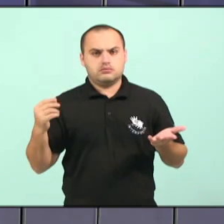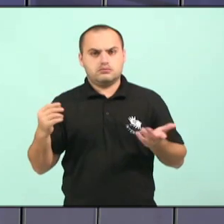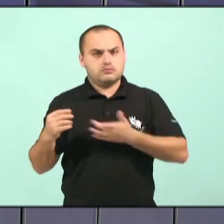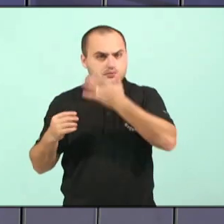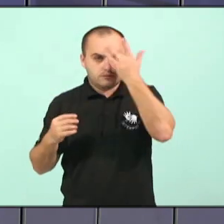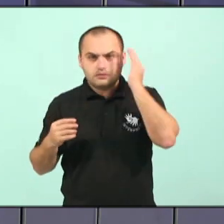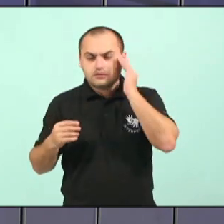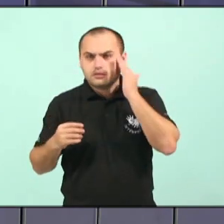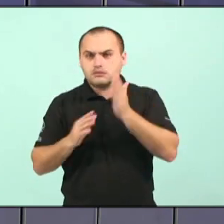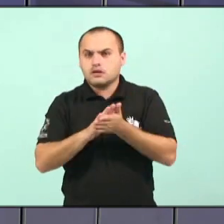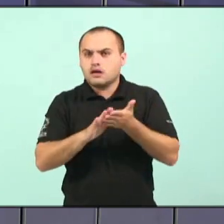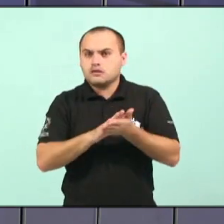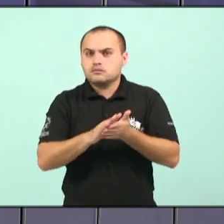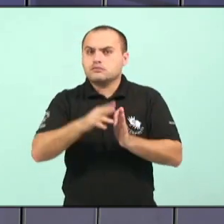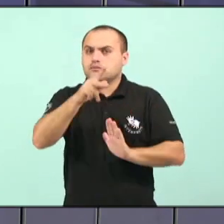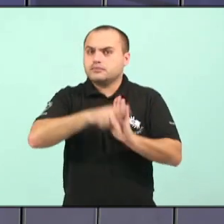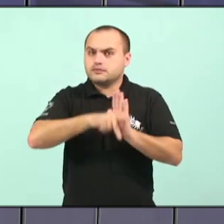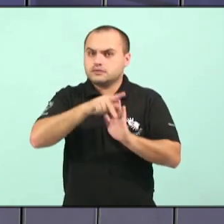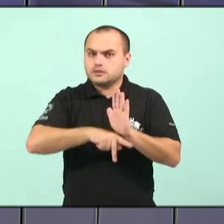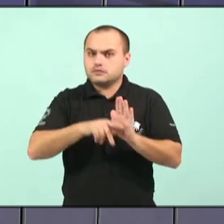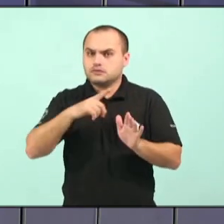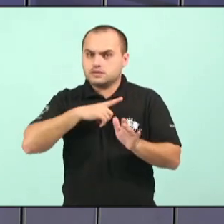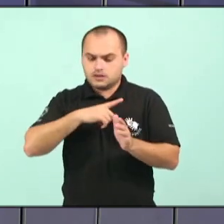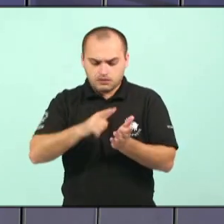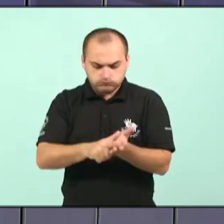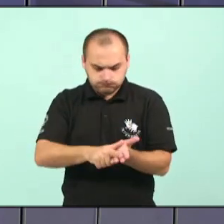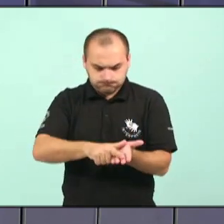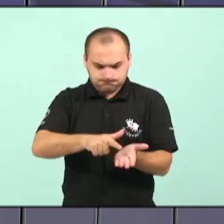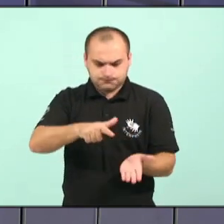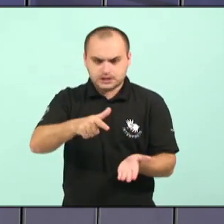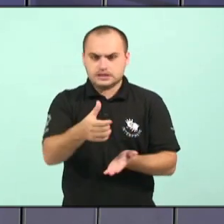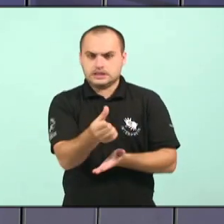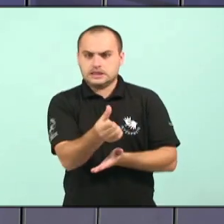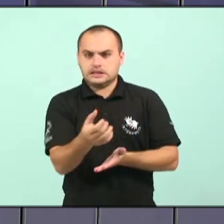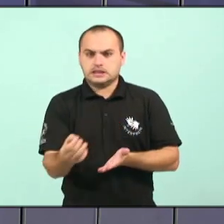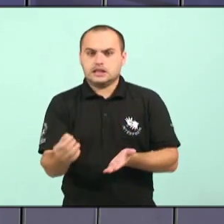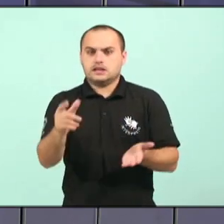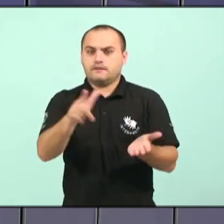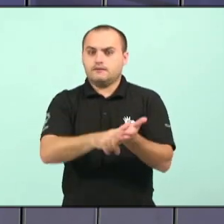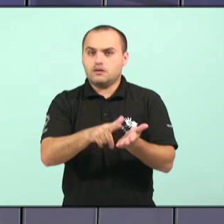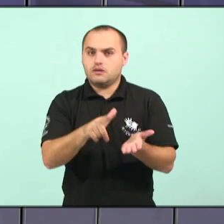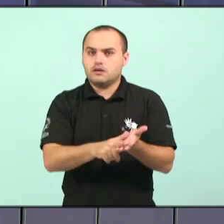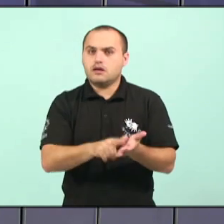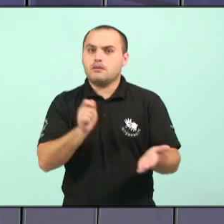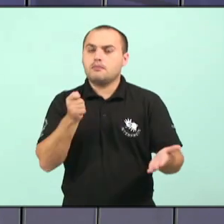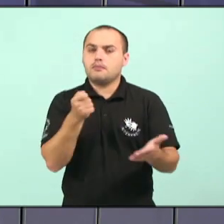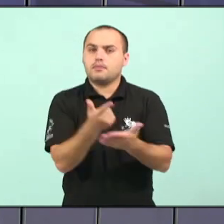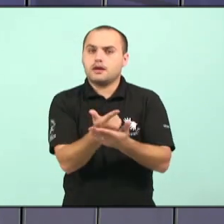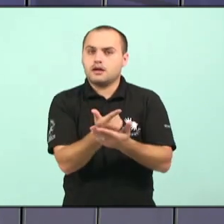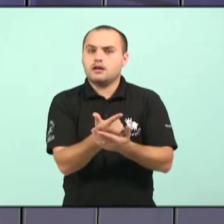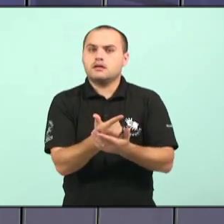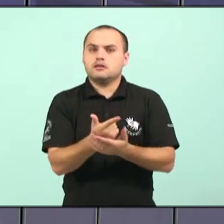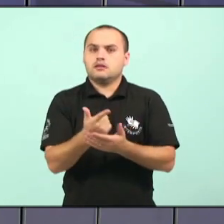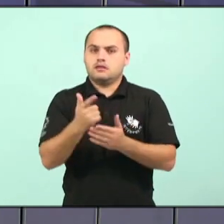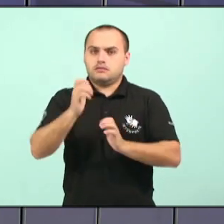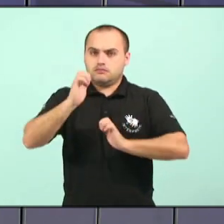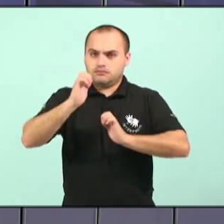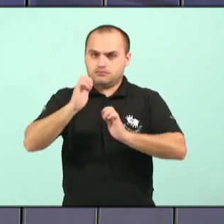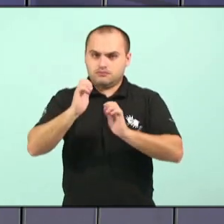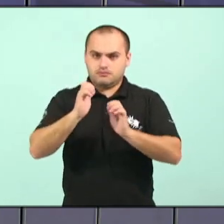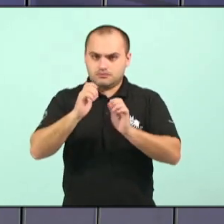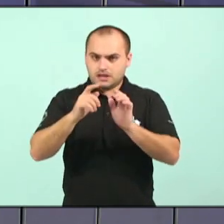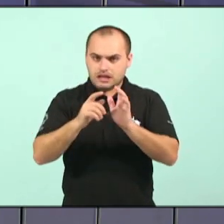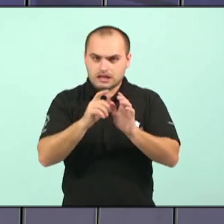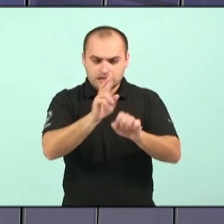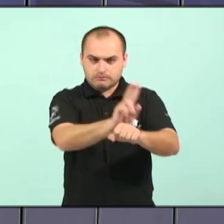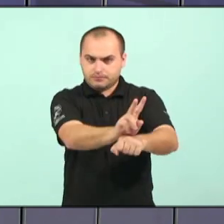extremamente complexo, um projeto com mais de 60 páginas, um projeto que envolve o pagamento de um empréstimo por anos e anos, que não será pago por esse